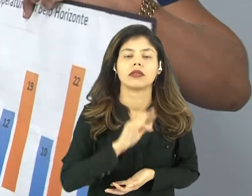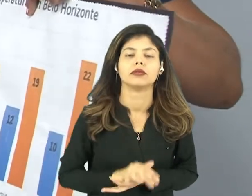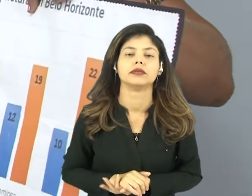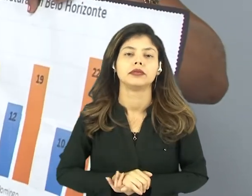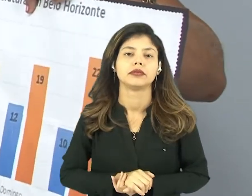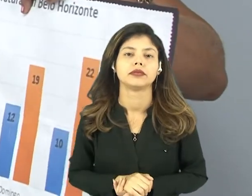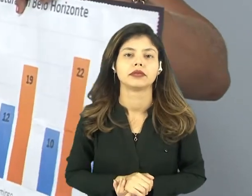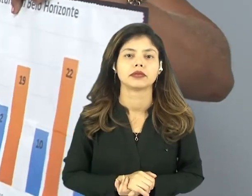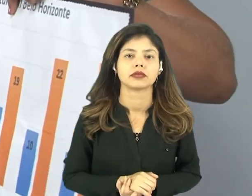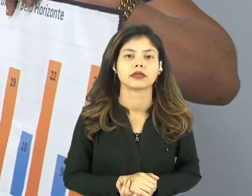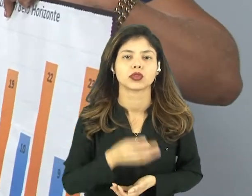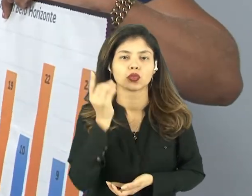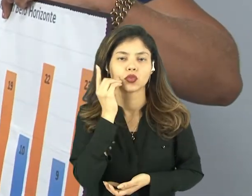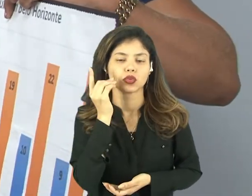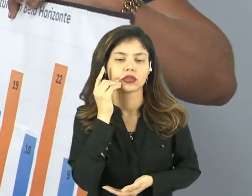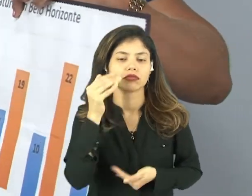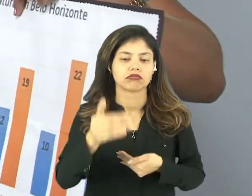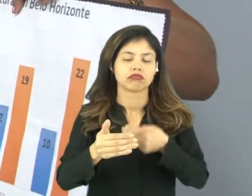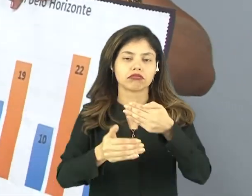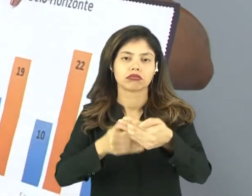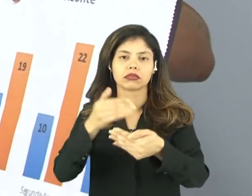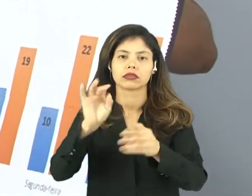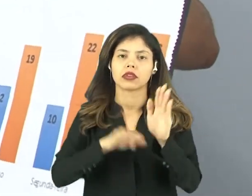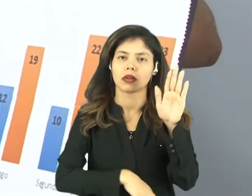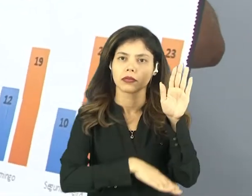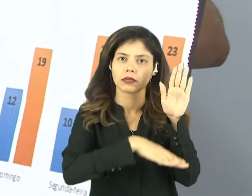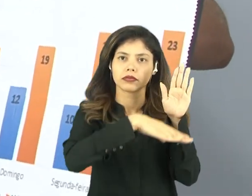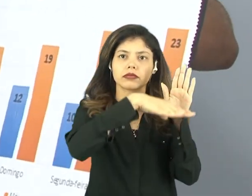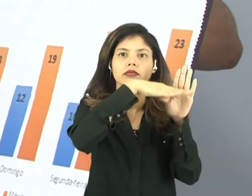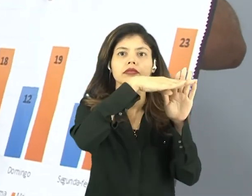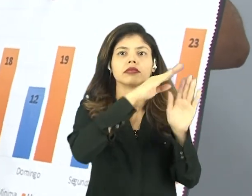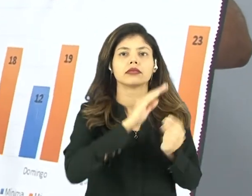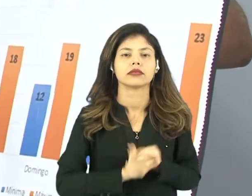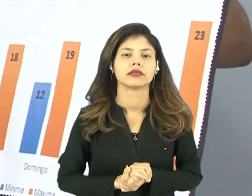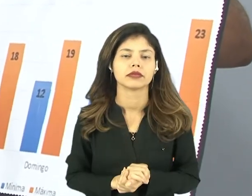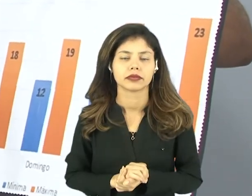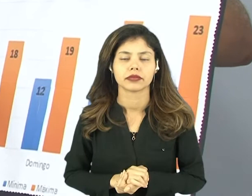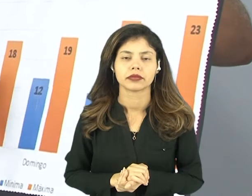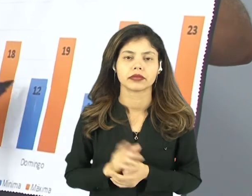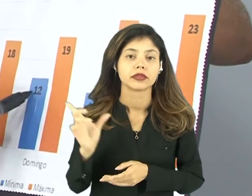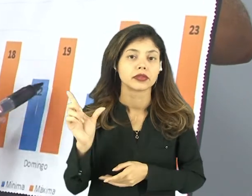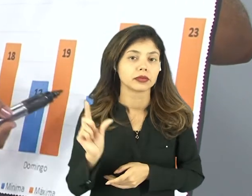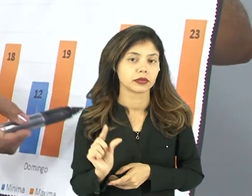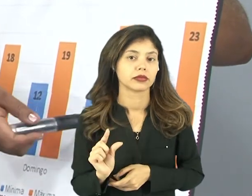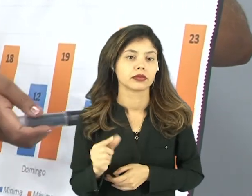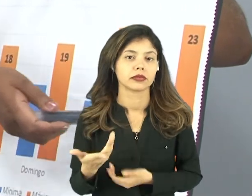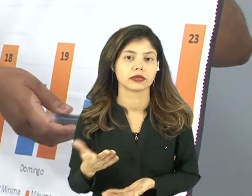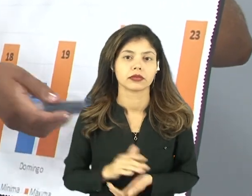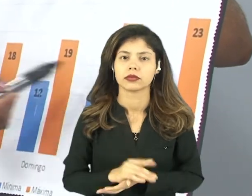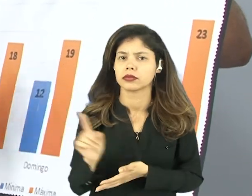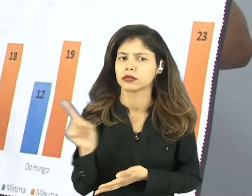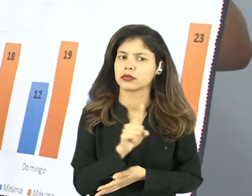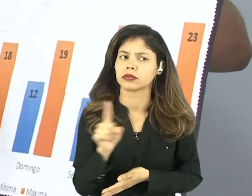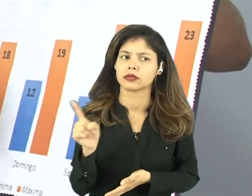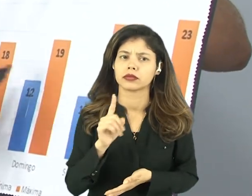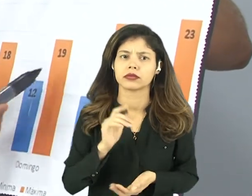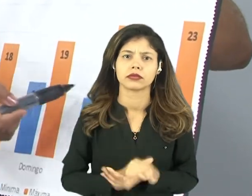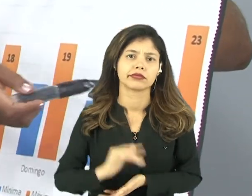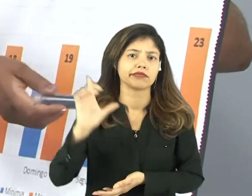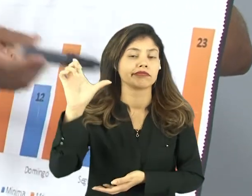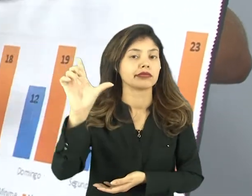do tempo, ocorre um aumento da temperatura mínima? Vai aumentando a mínima? Não, a mínima